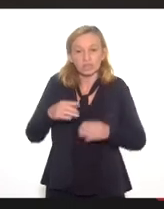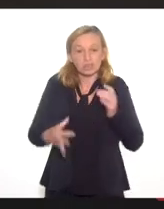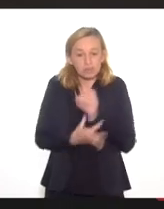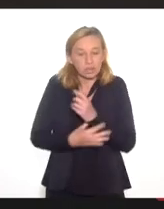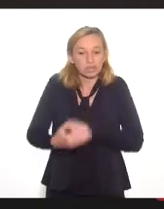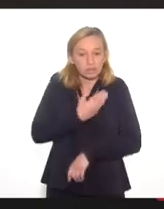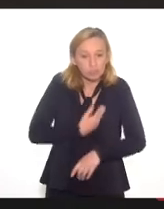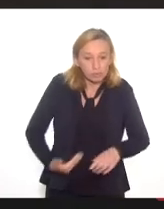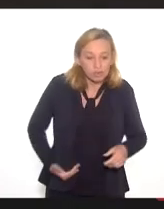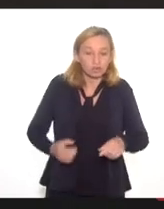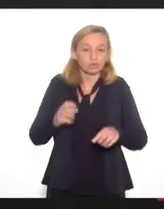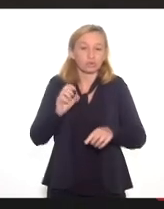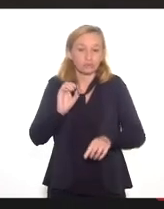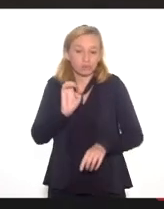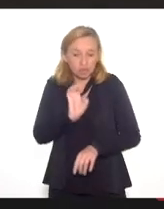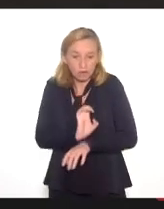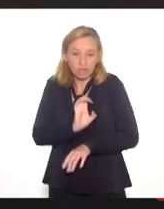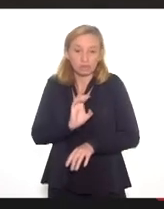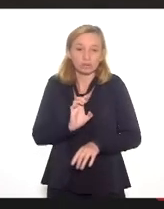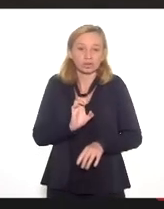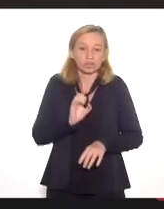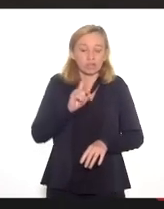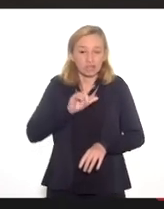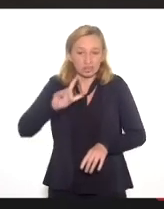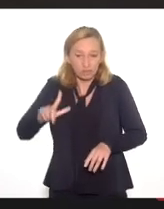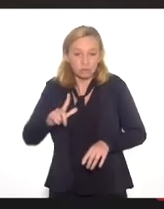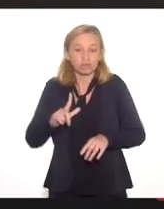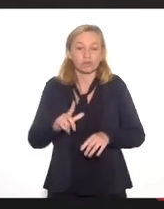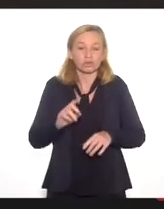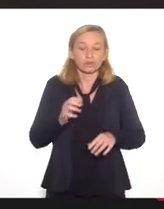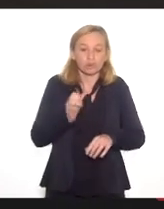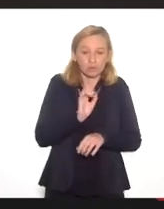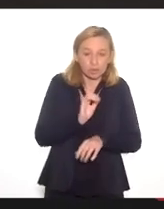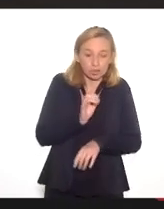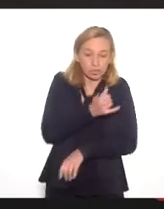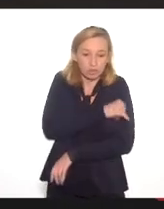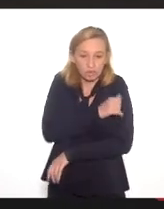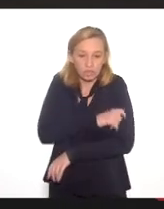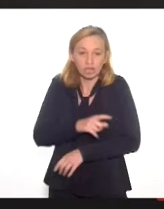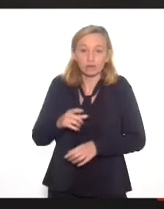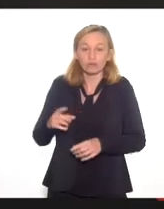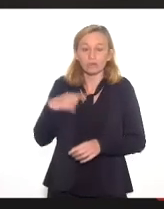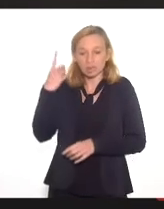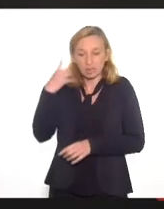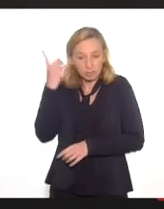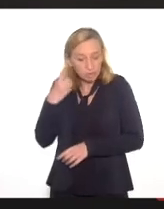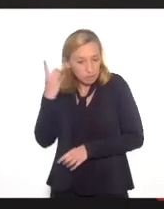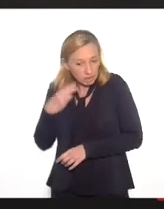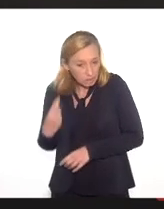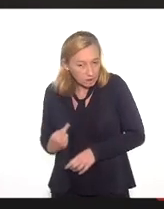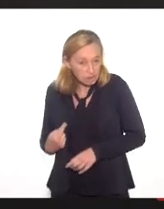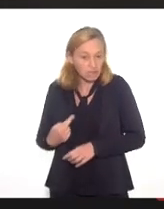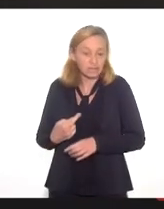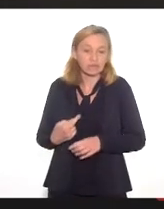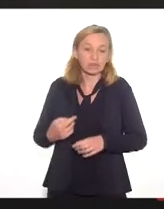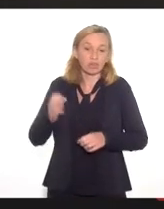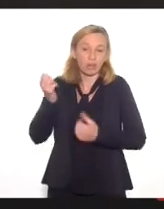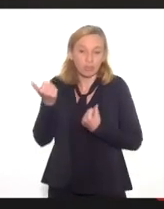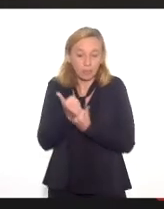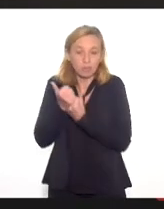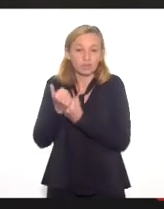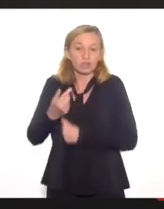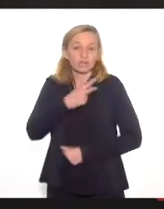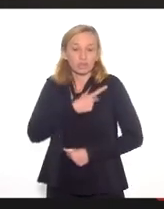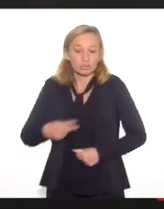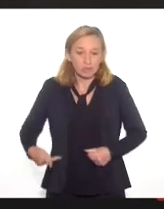da polícia civil do Rio de Janeiro e com apoio como a deputada Renata acabou de mencionar do vice-presidente da